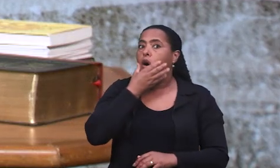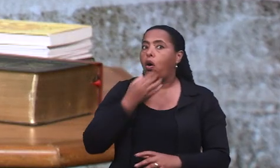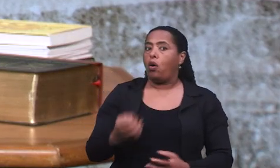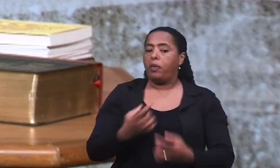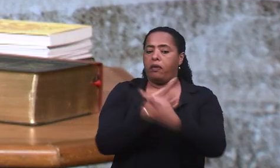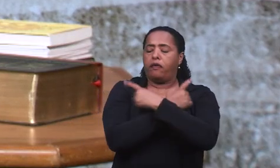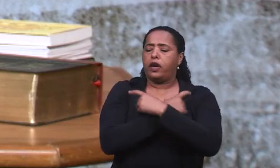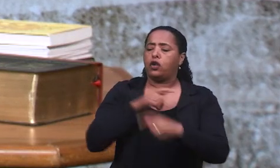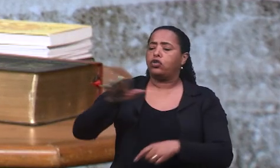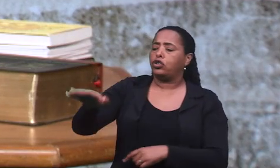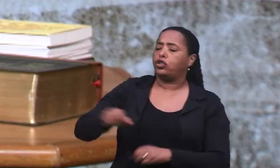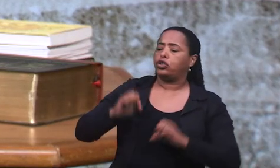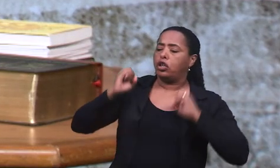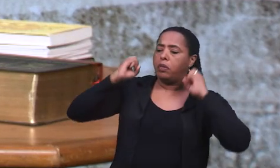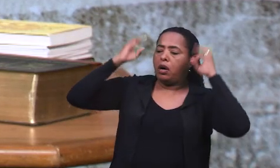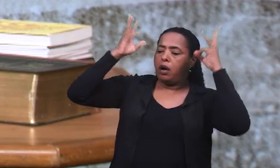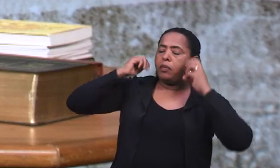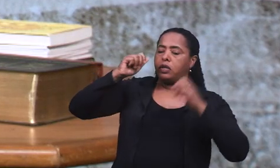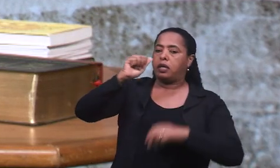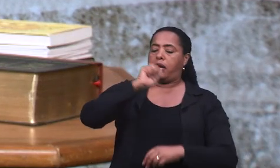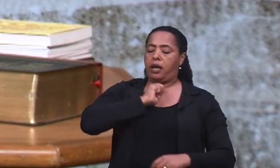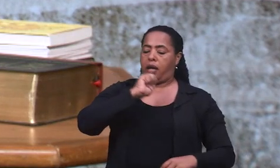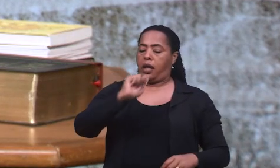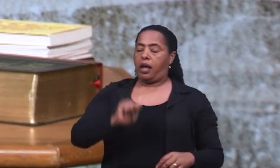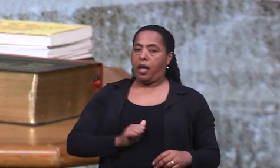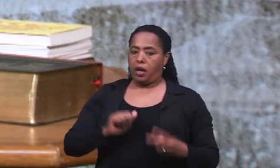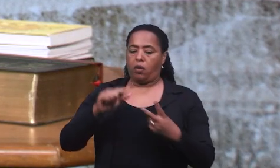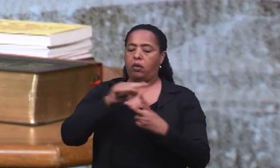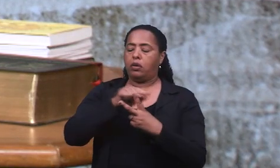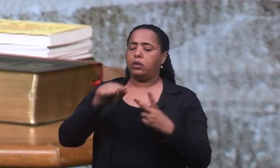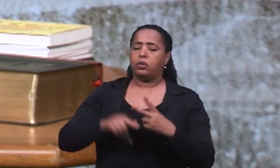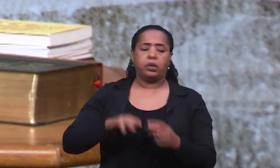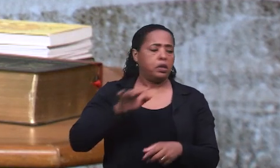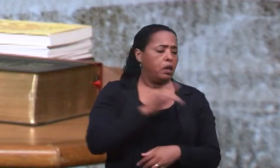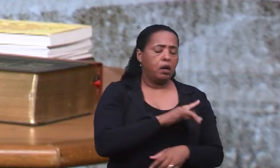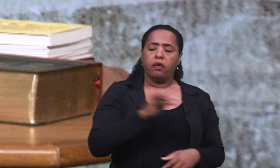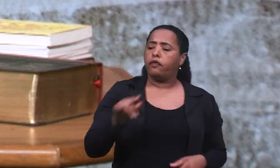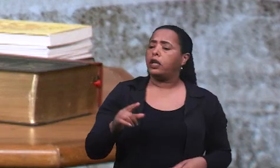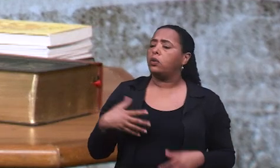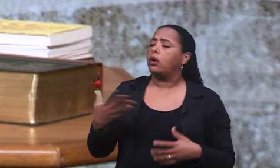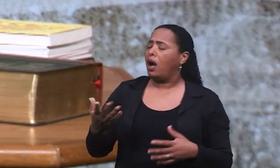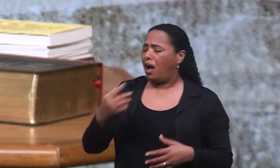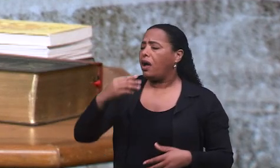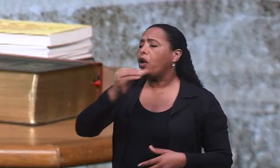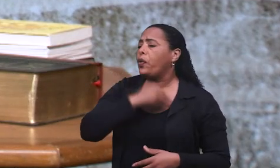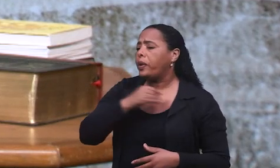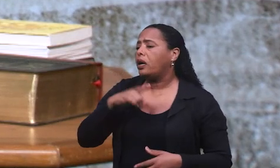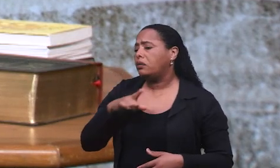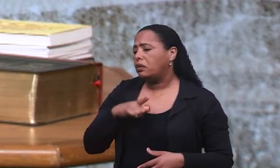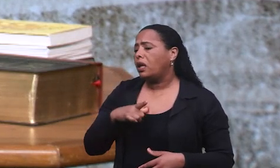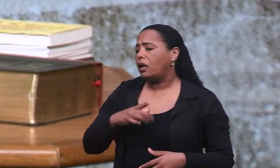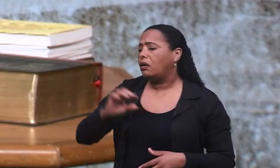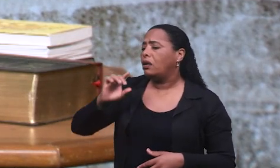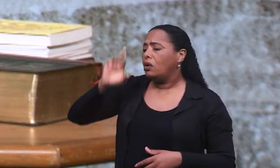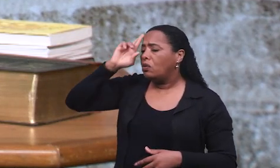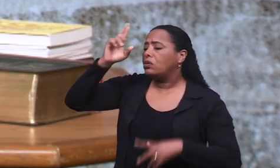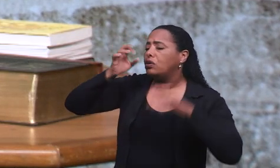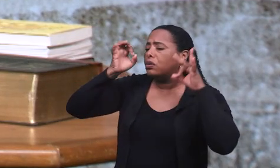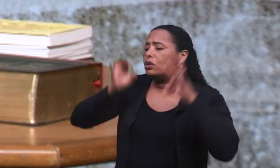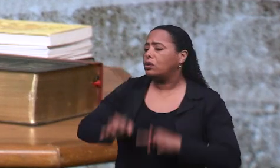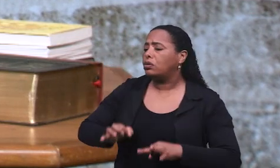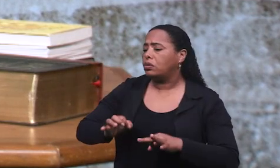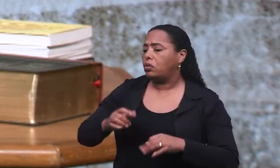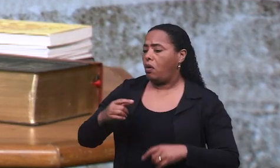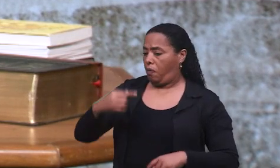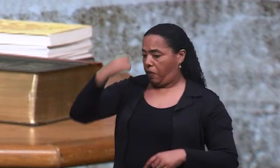a Moisés e a Arão e disse-lhes: esta vez pequei. O Senhor é justo,